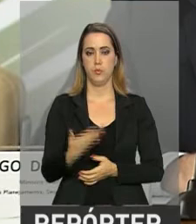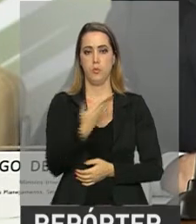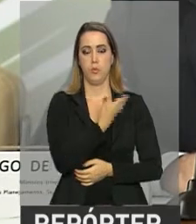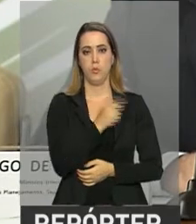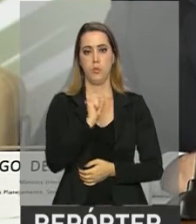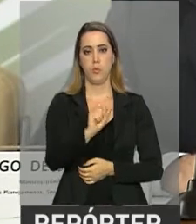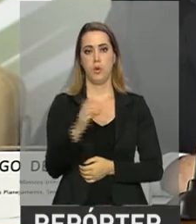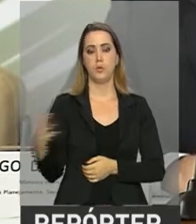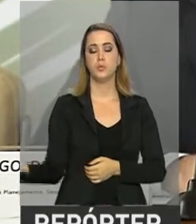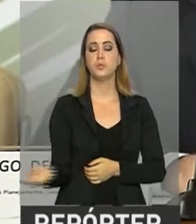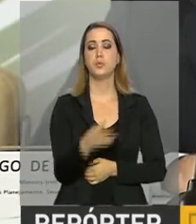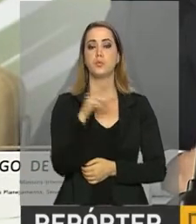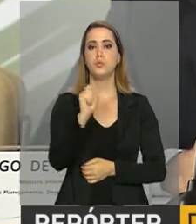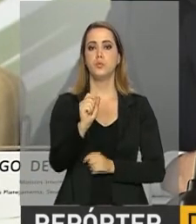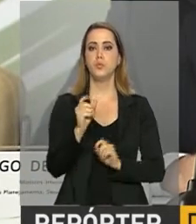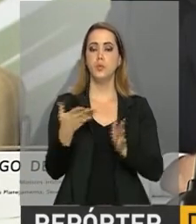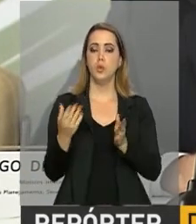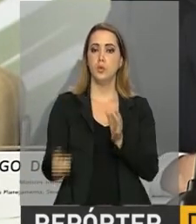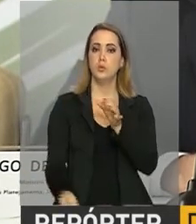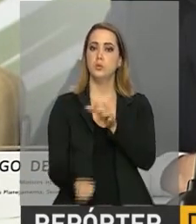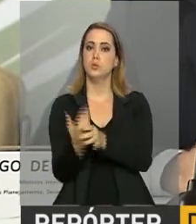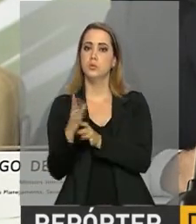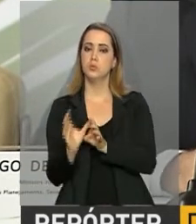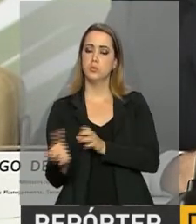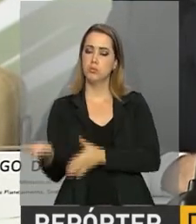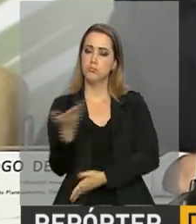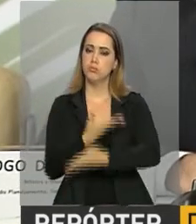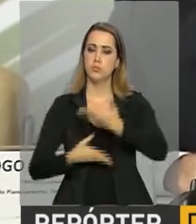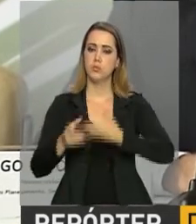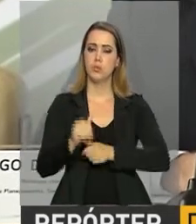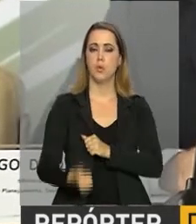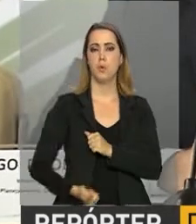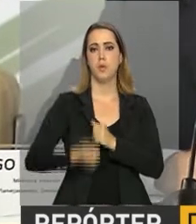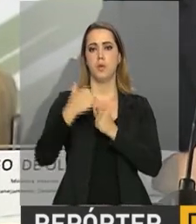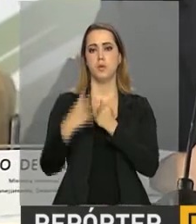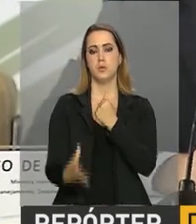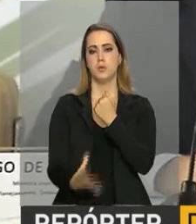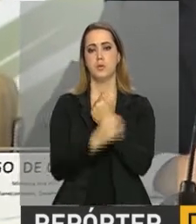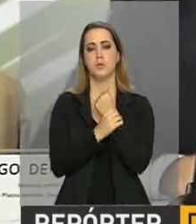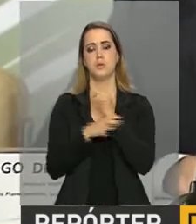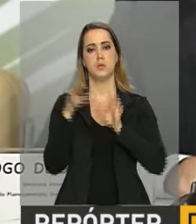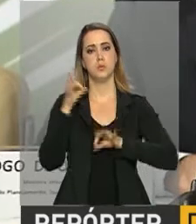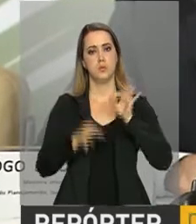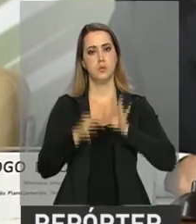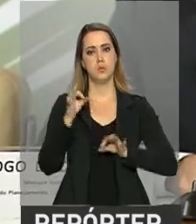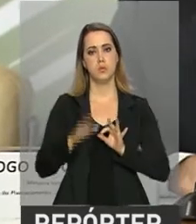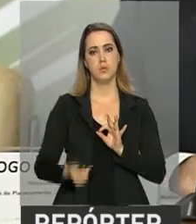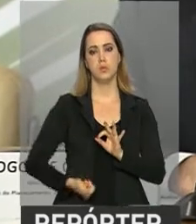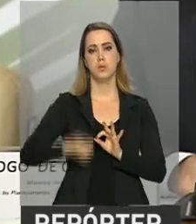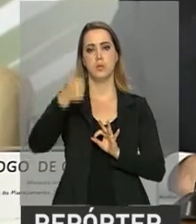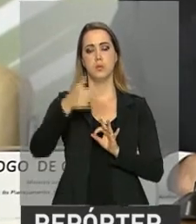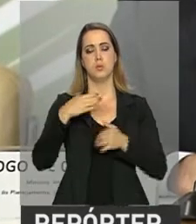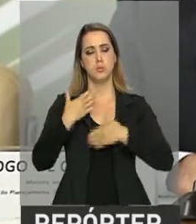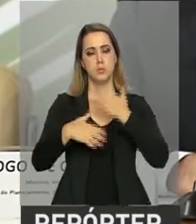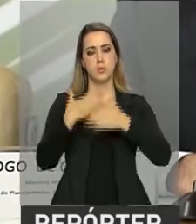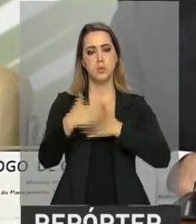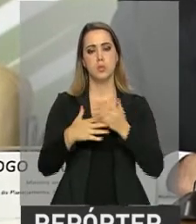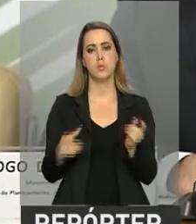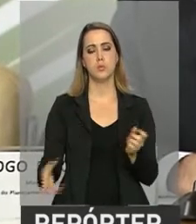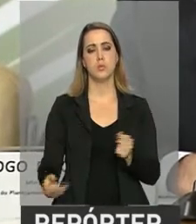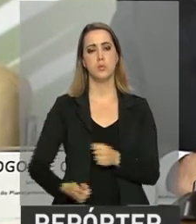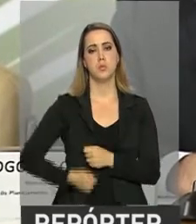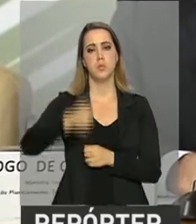dessa medida e que cria um ambiente de maior segurança jurídica maior celeridade nas decisões e de maior